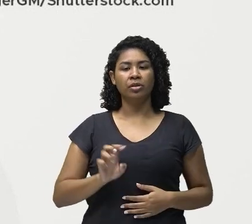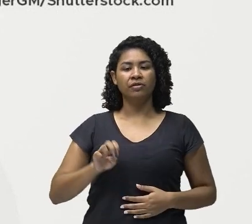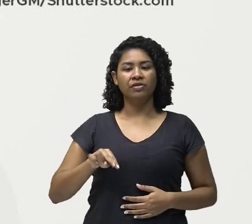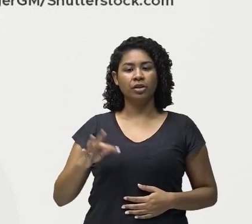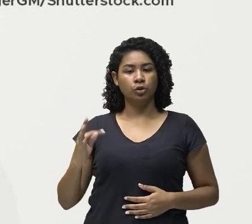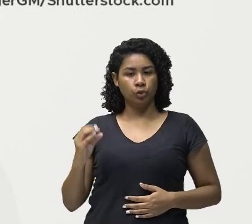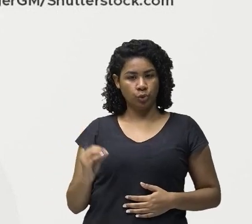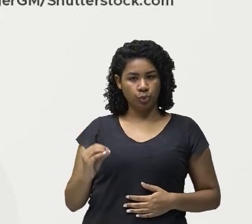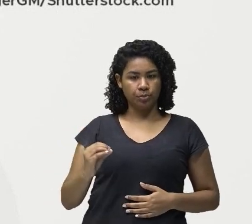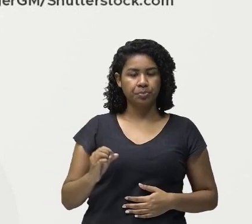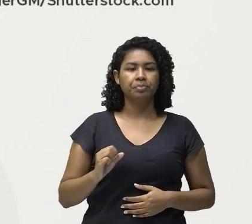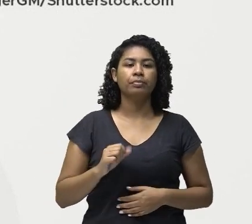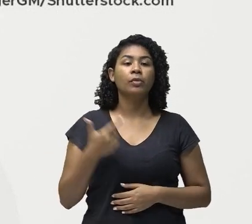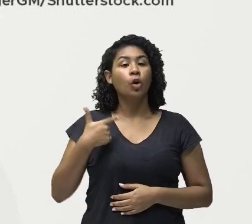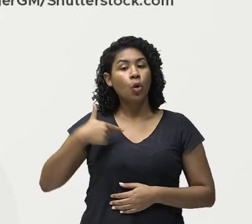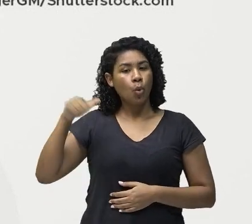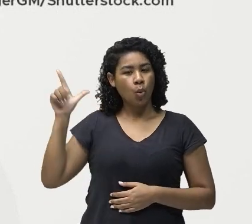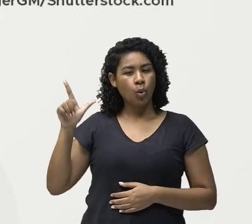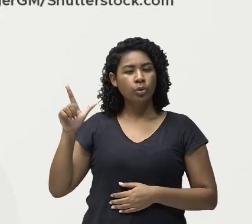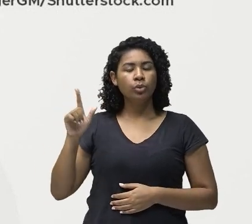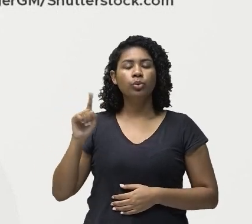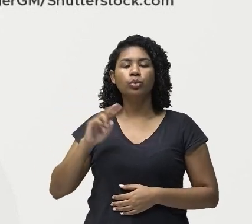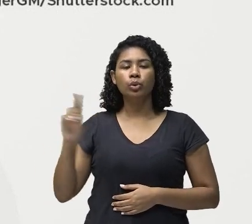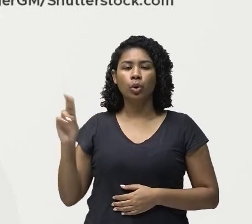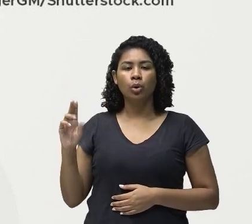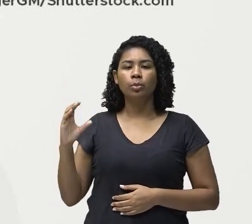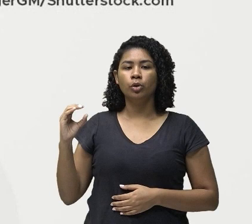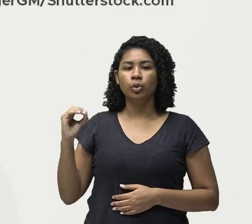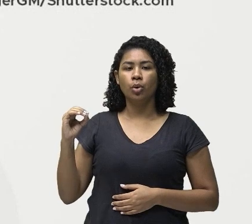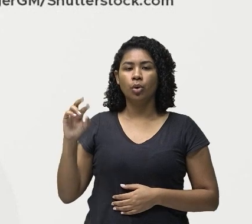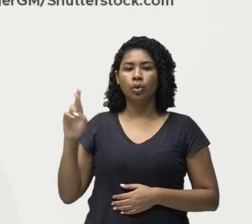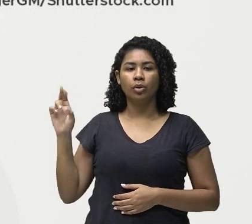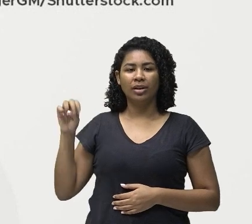a corrente de ar, ela é um deslocamento